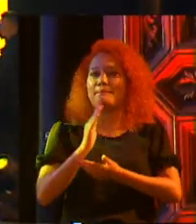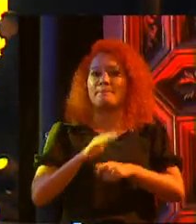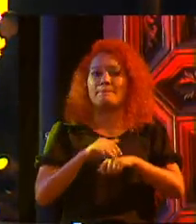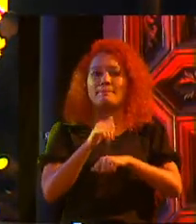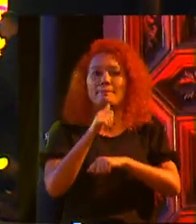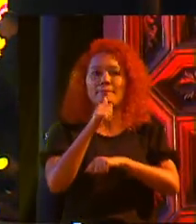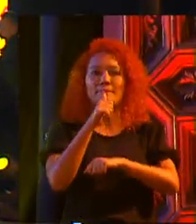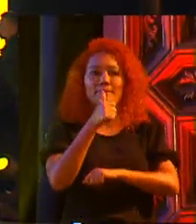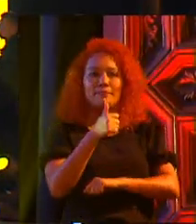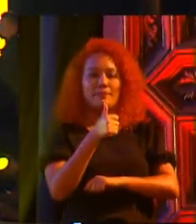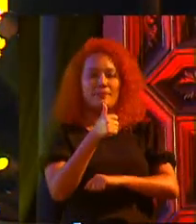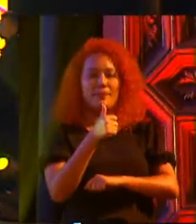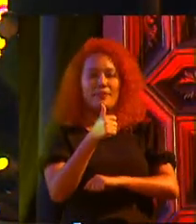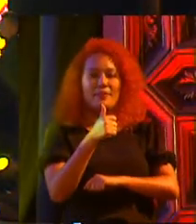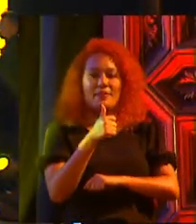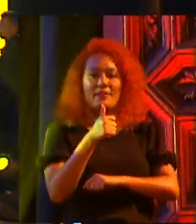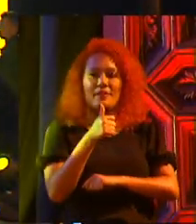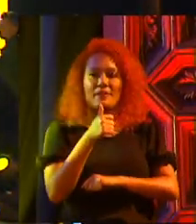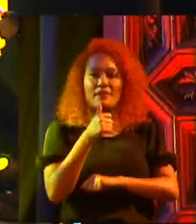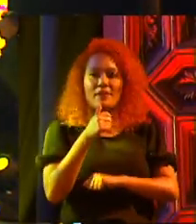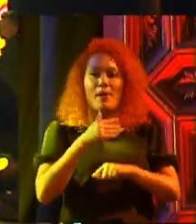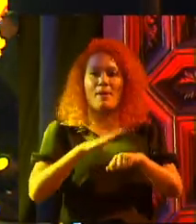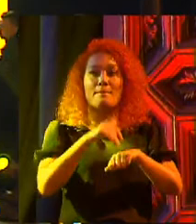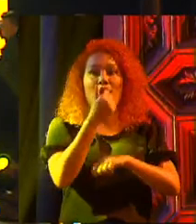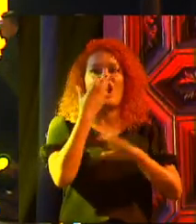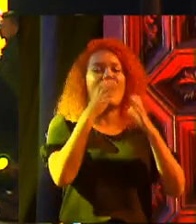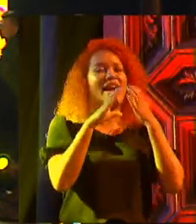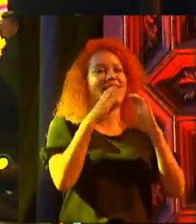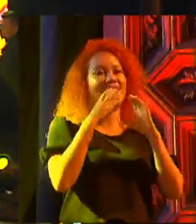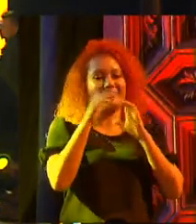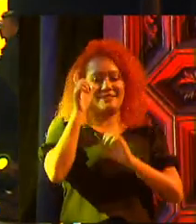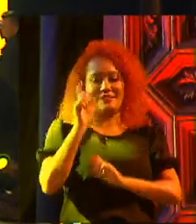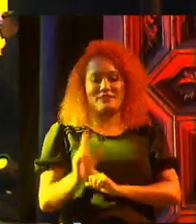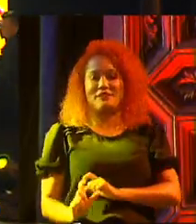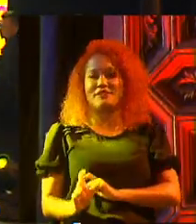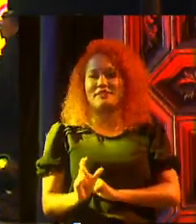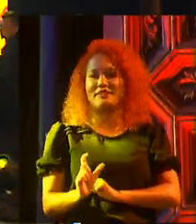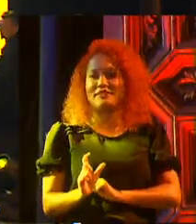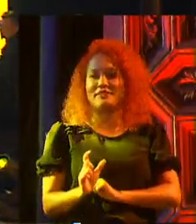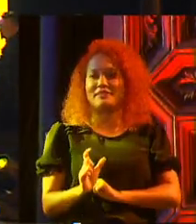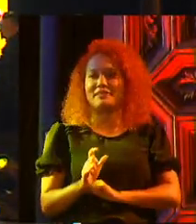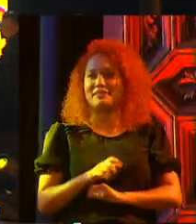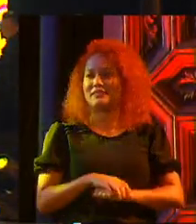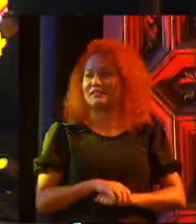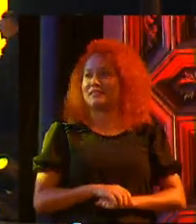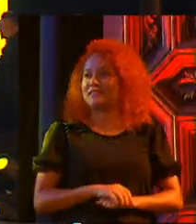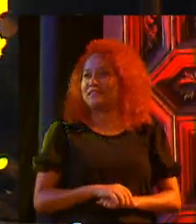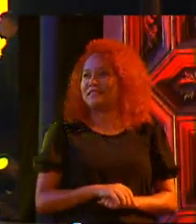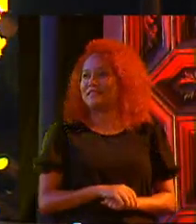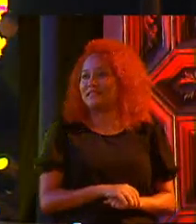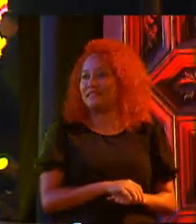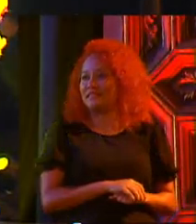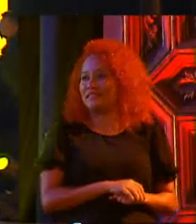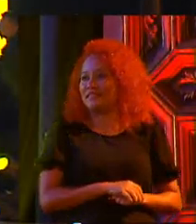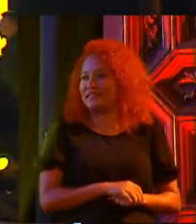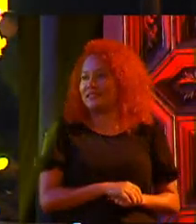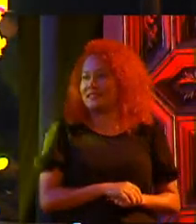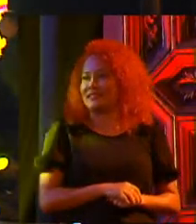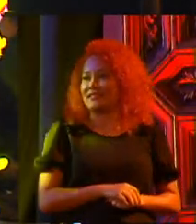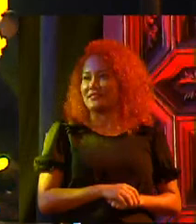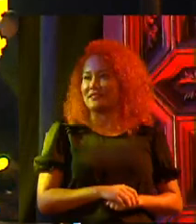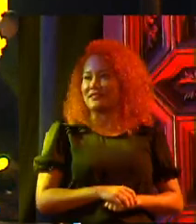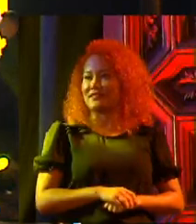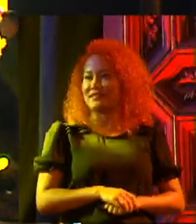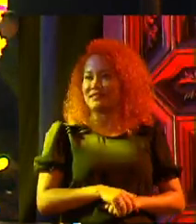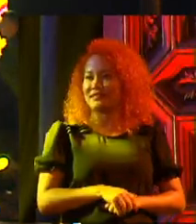álbum, é isso? Melhor intérprete. Melhor intérprete, melhor intérprete. Já podemos convidar? Ou a gente vai conhecer? Não, já